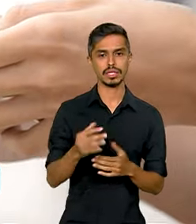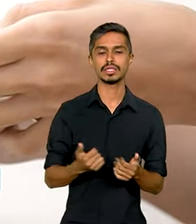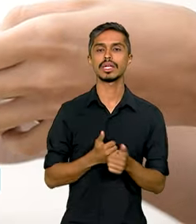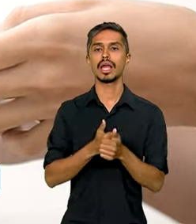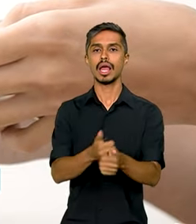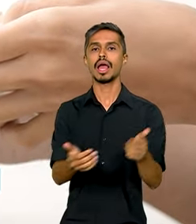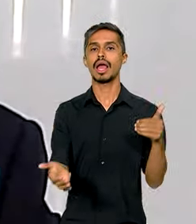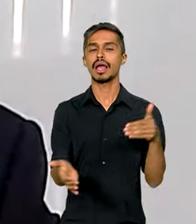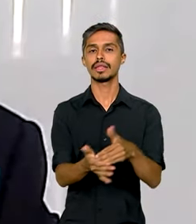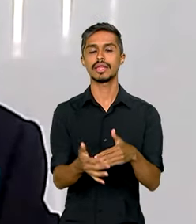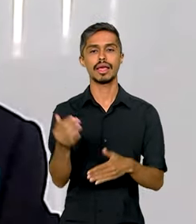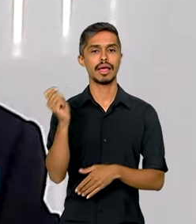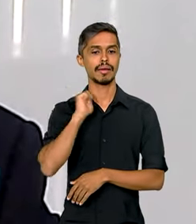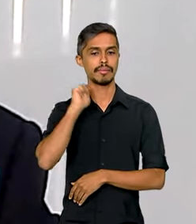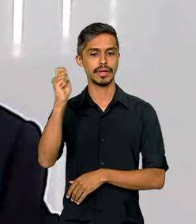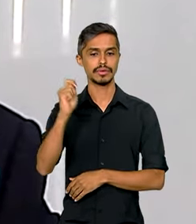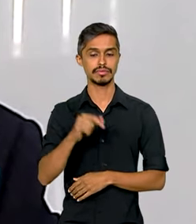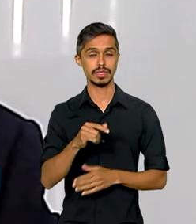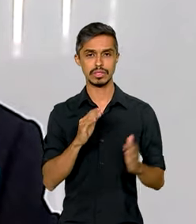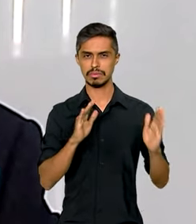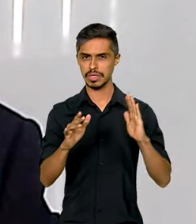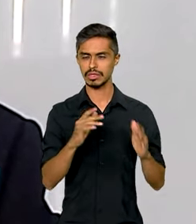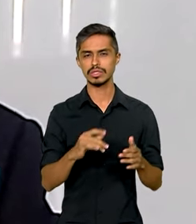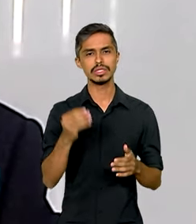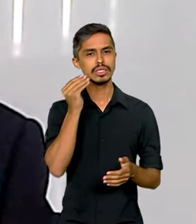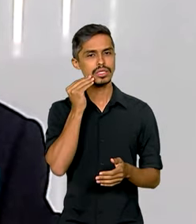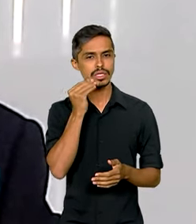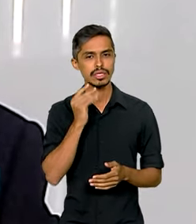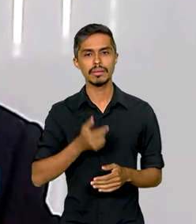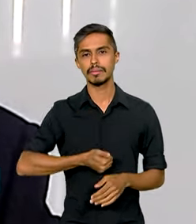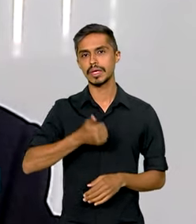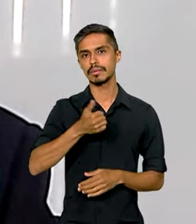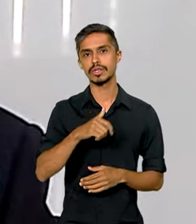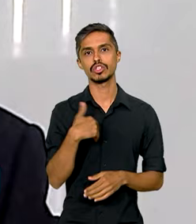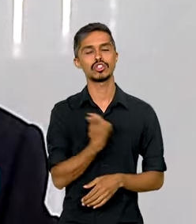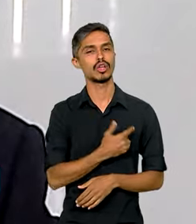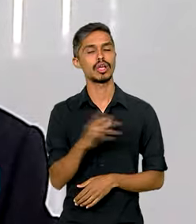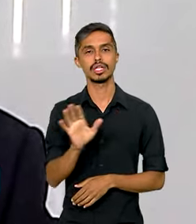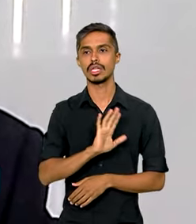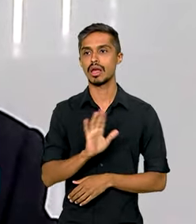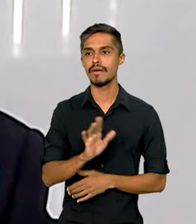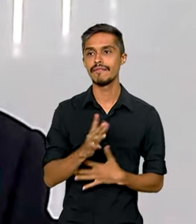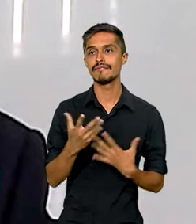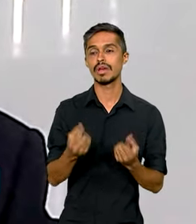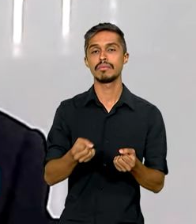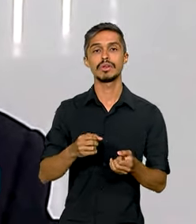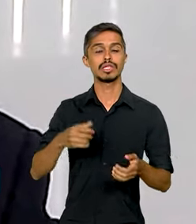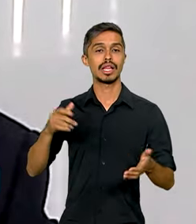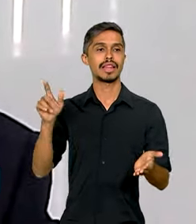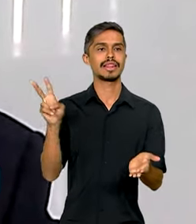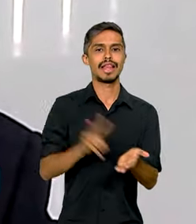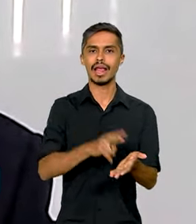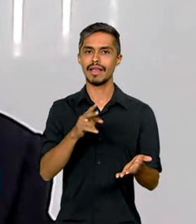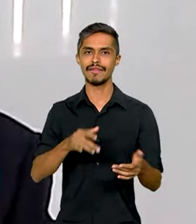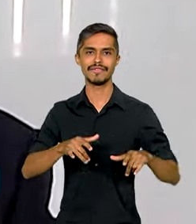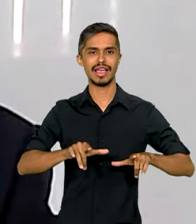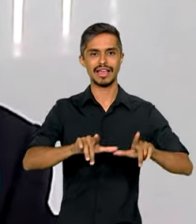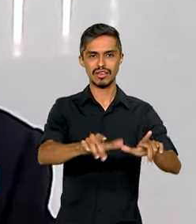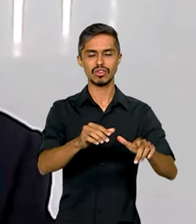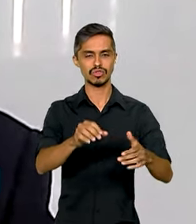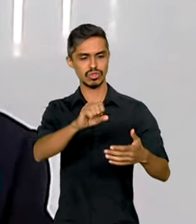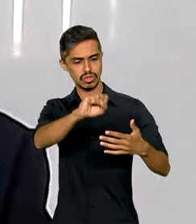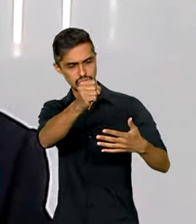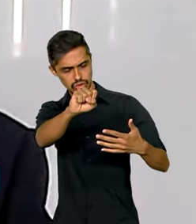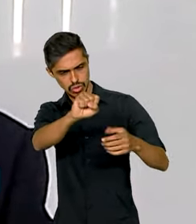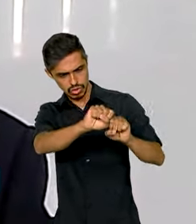até o mês de abril nessa fase de testes o primeiro ponto é nós não vamos certificar ou avaliar o s temas